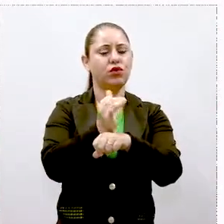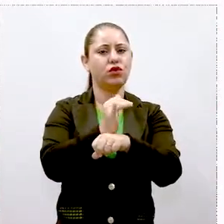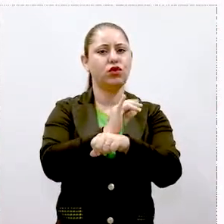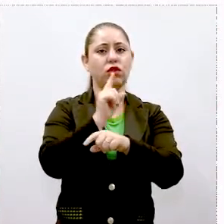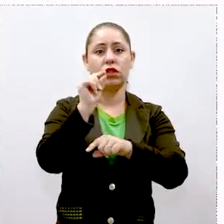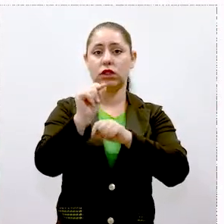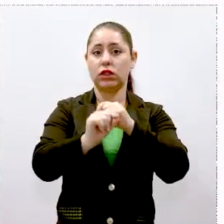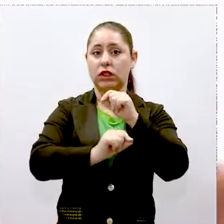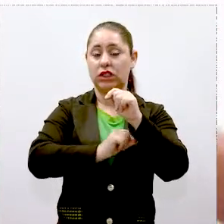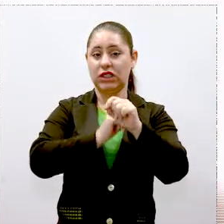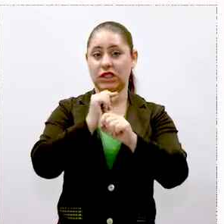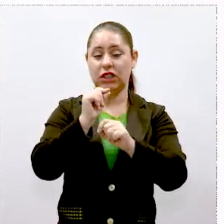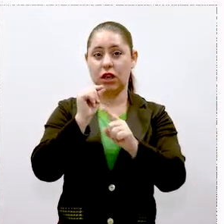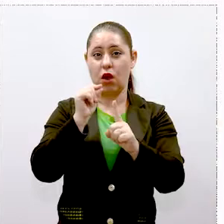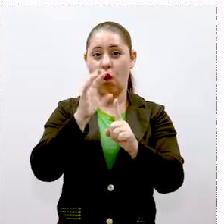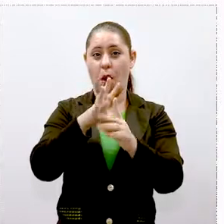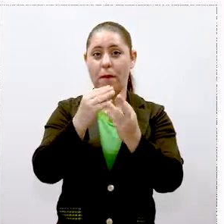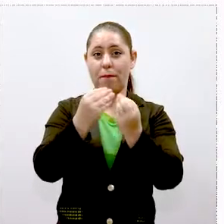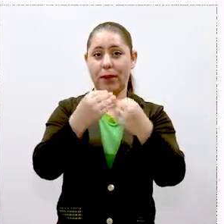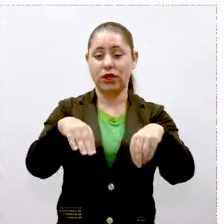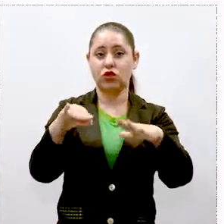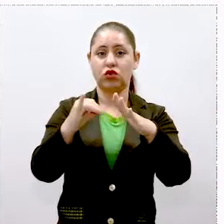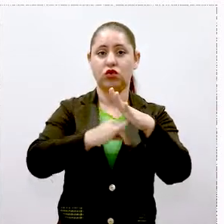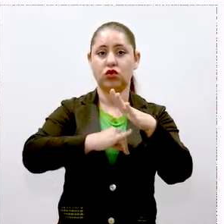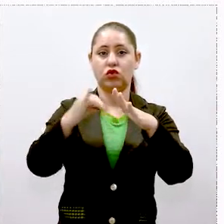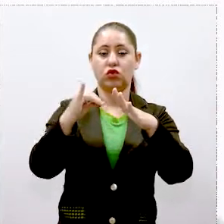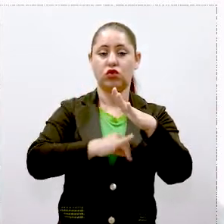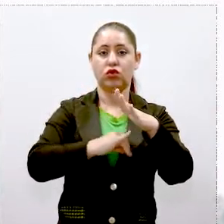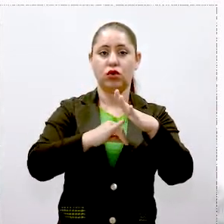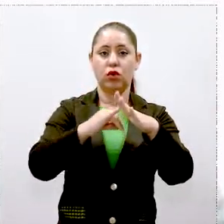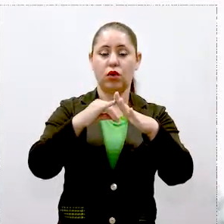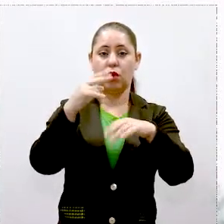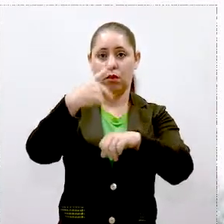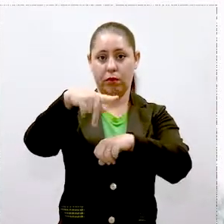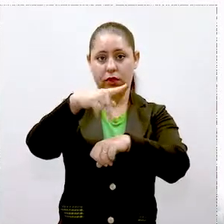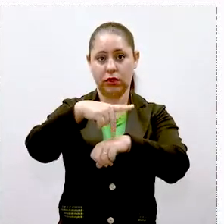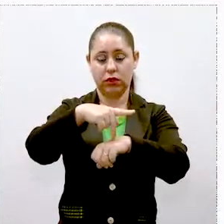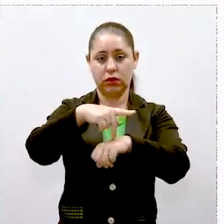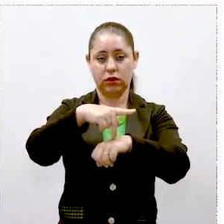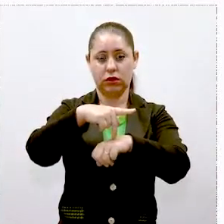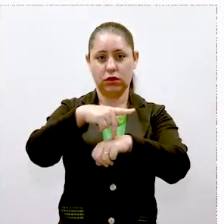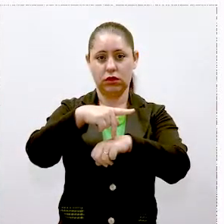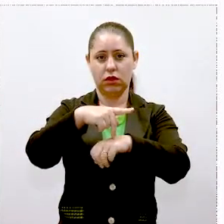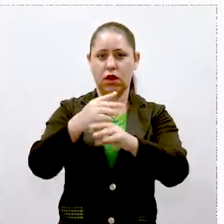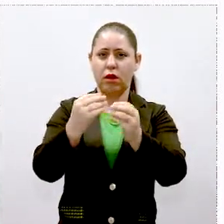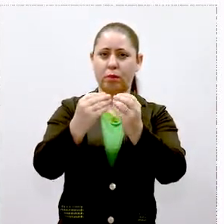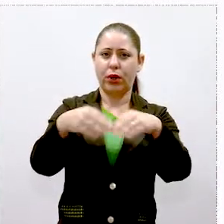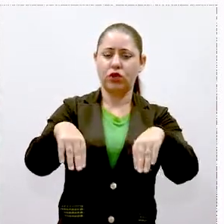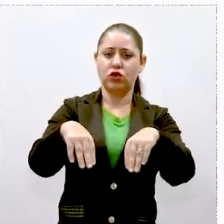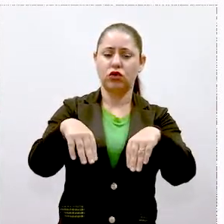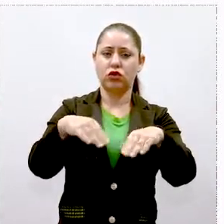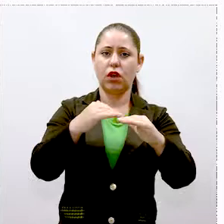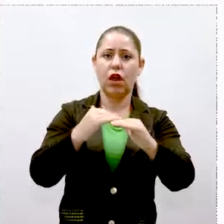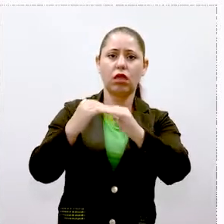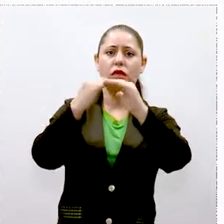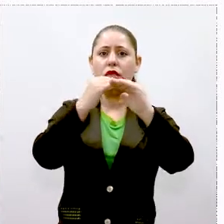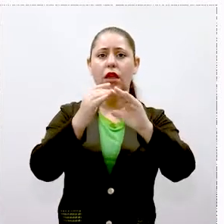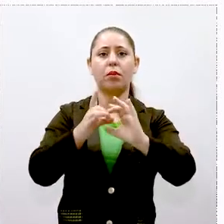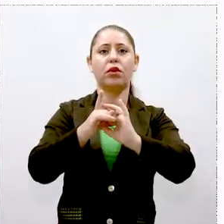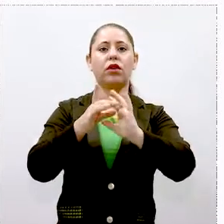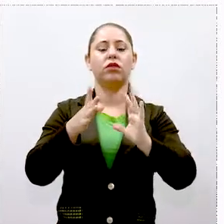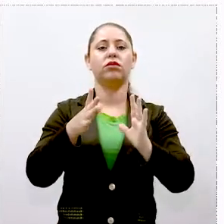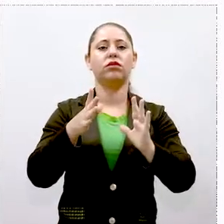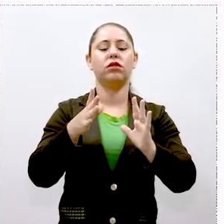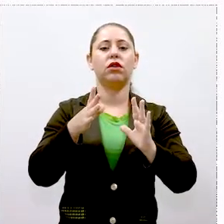ações que atentam contra as instituições do Brasil, atentam contra a